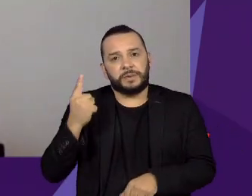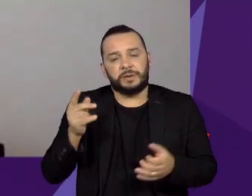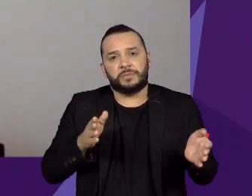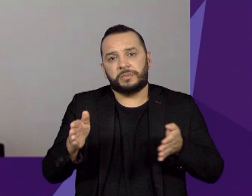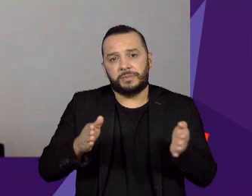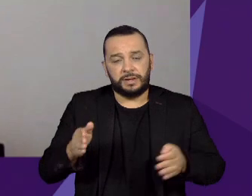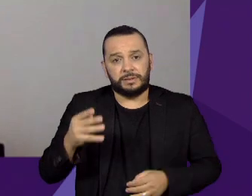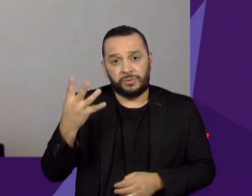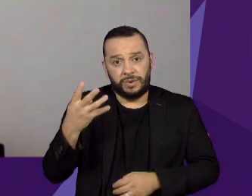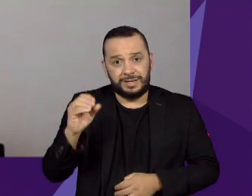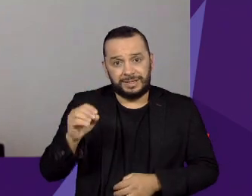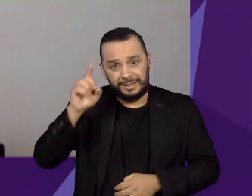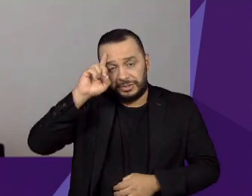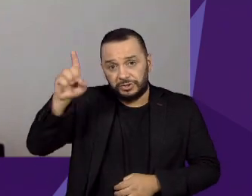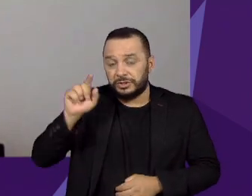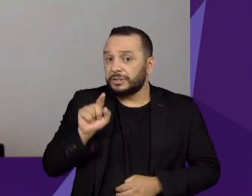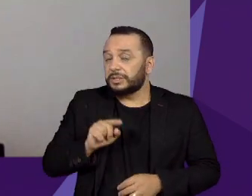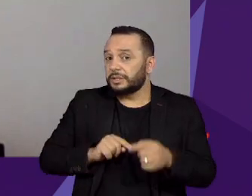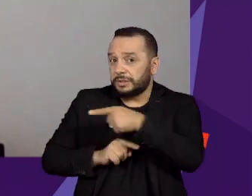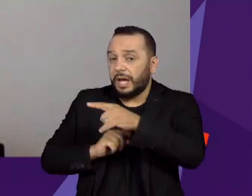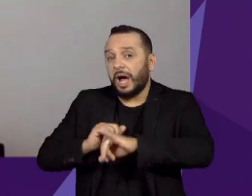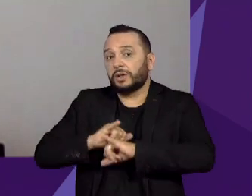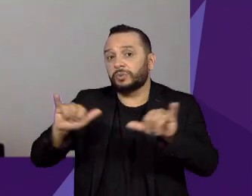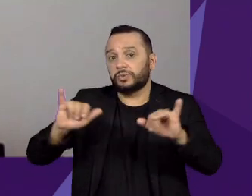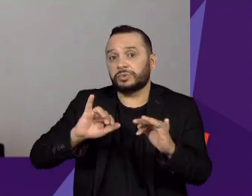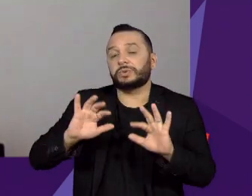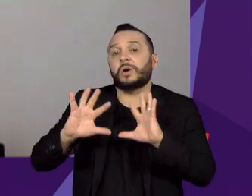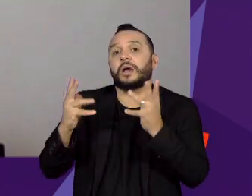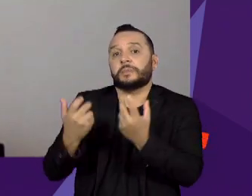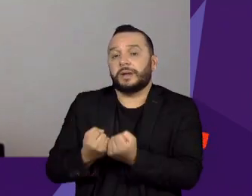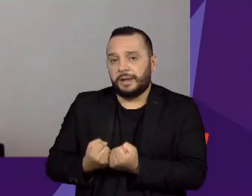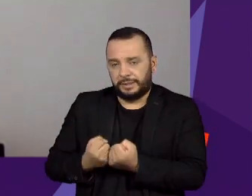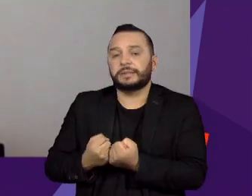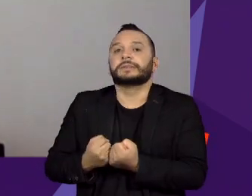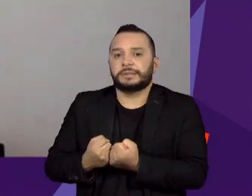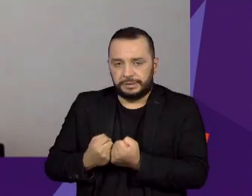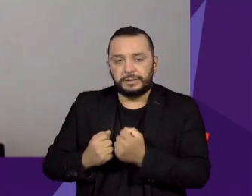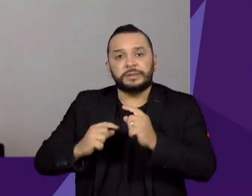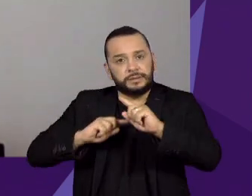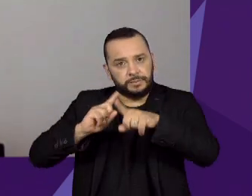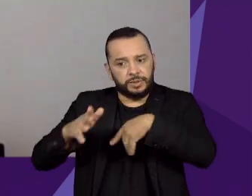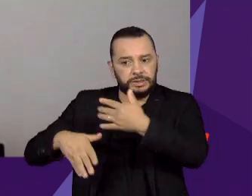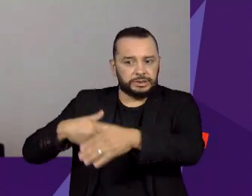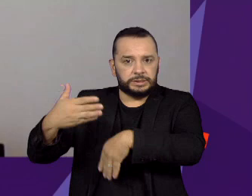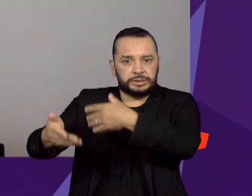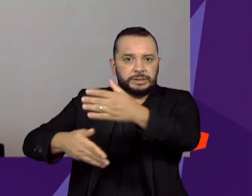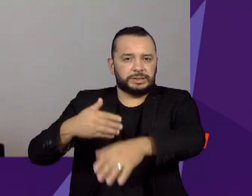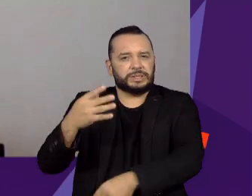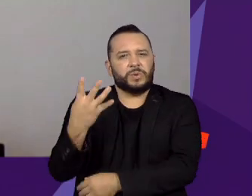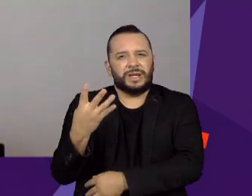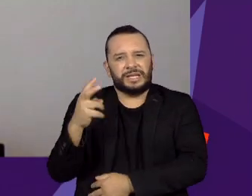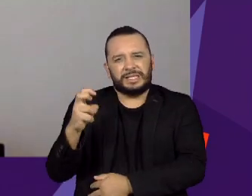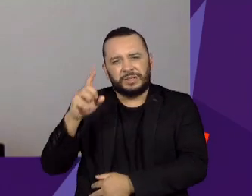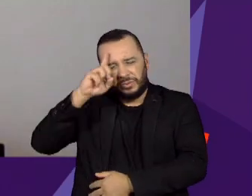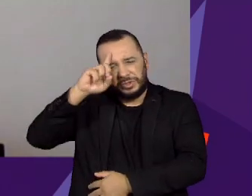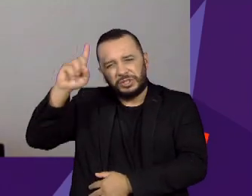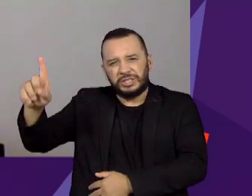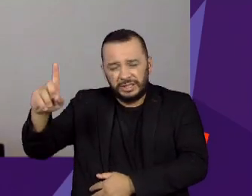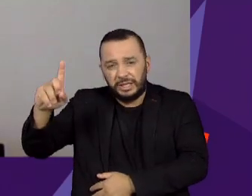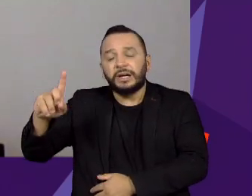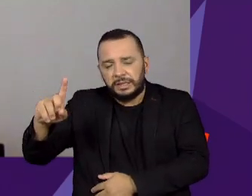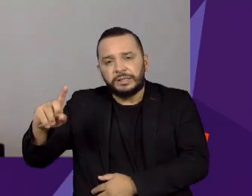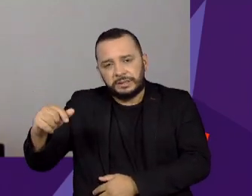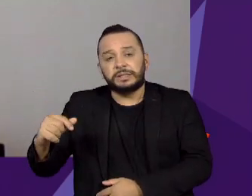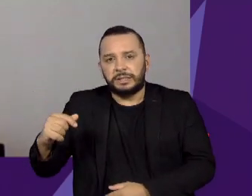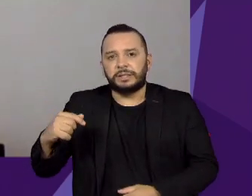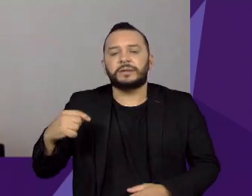40 dias do anúncio até os primeiros casos no mundo ocidental, mais ou menos 45 dias, eu diria